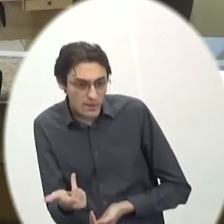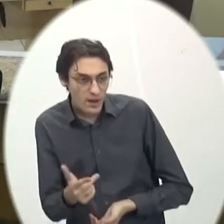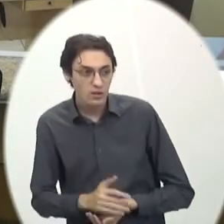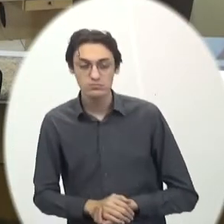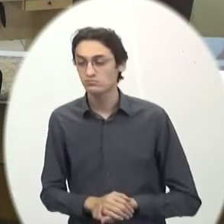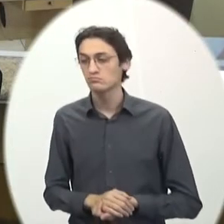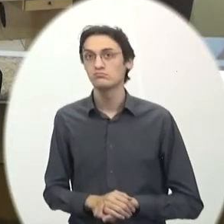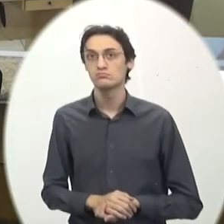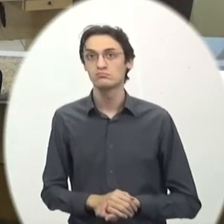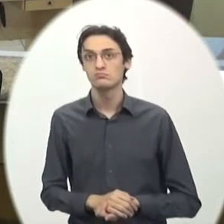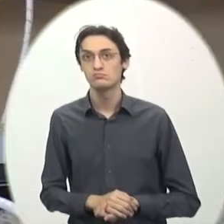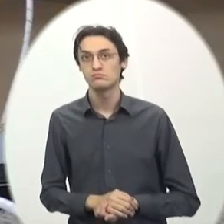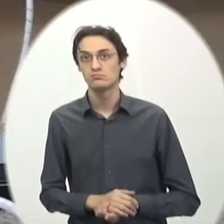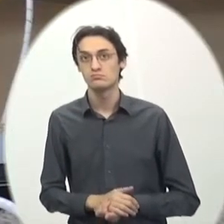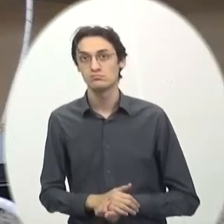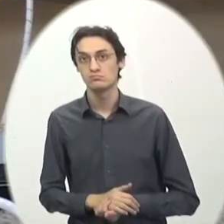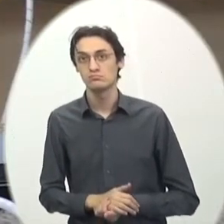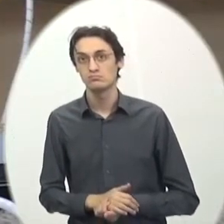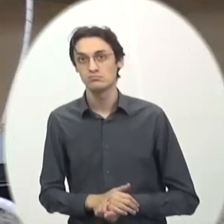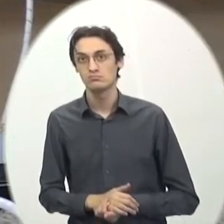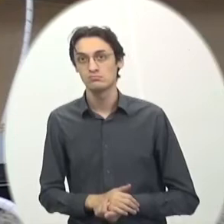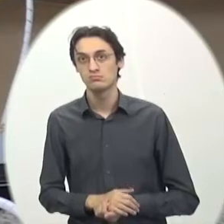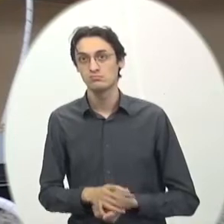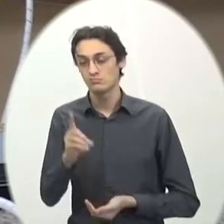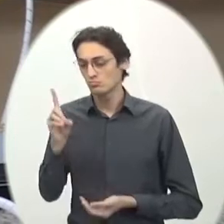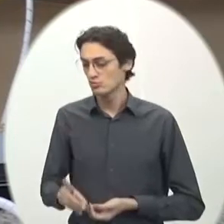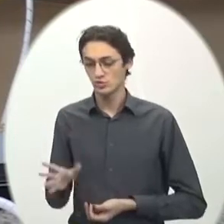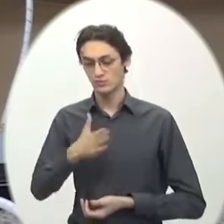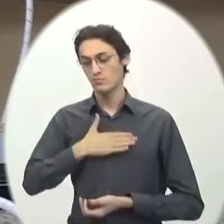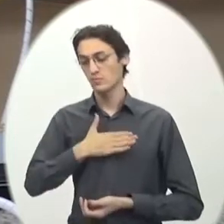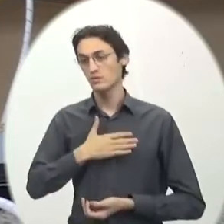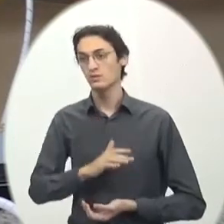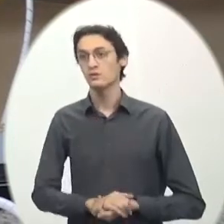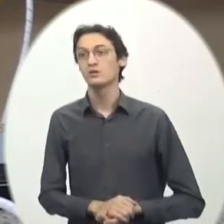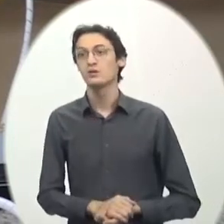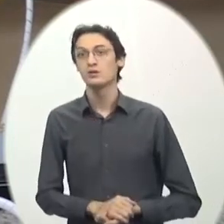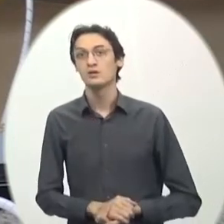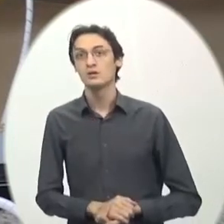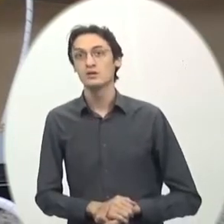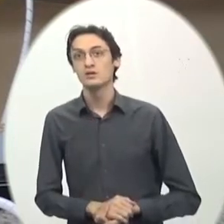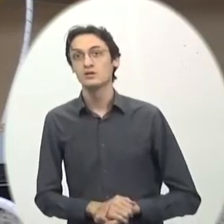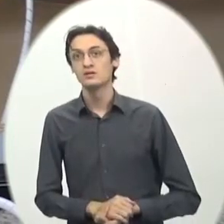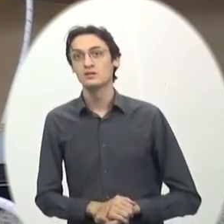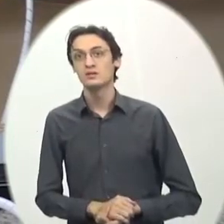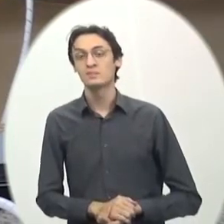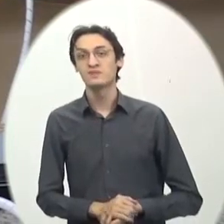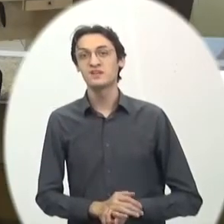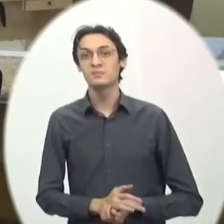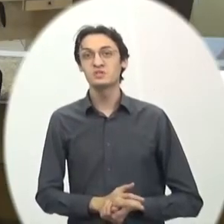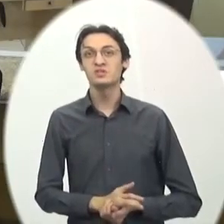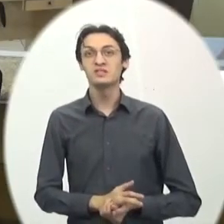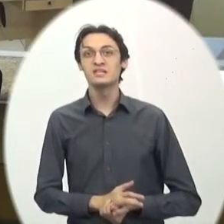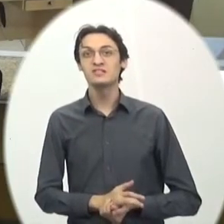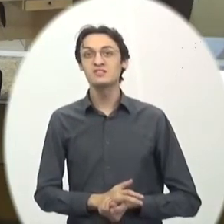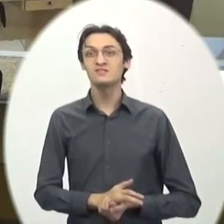Acho normal? Normal. Direito privado. É porque o Fabiano, ele era o